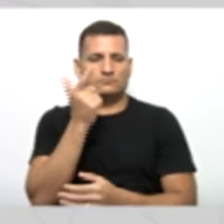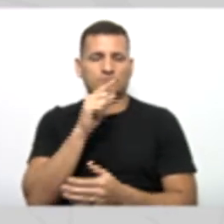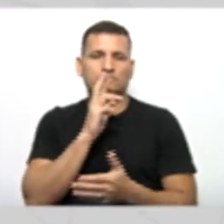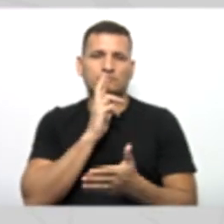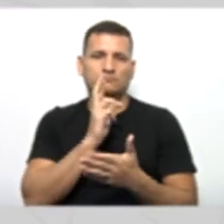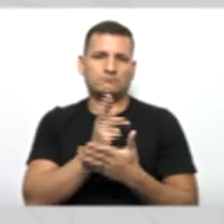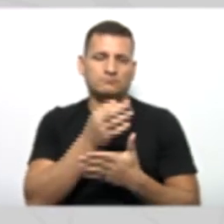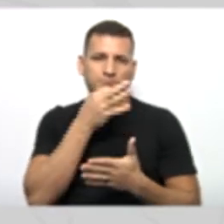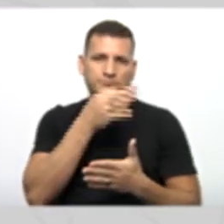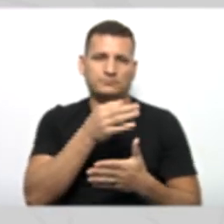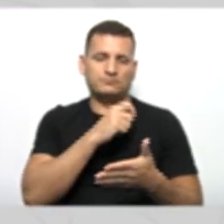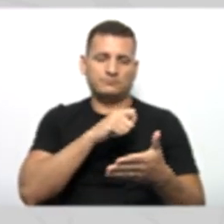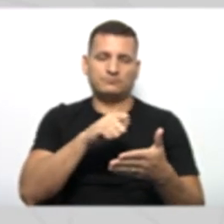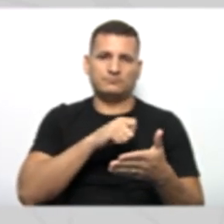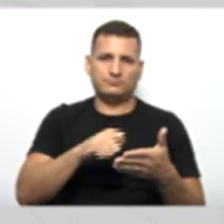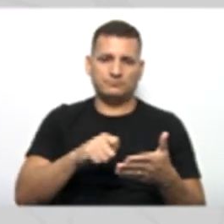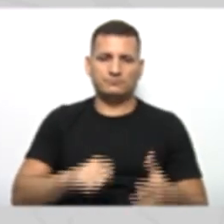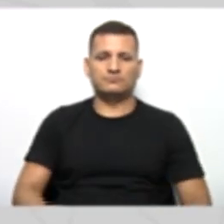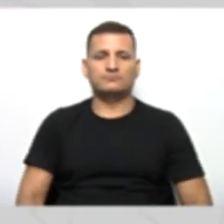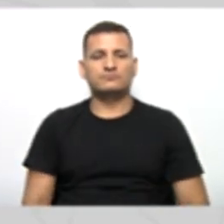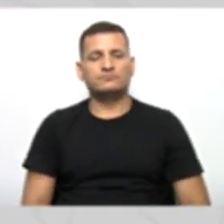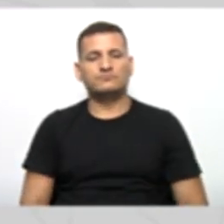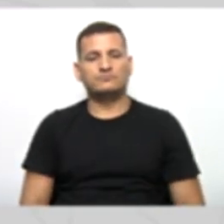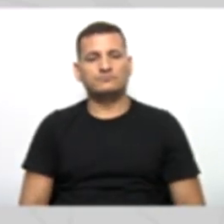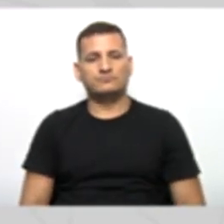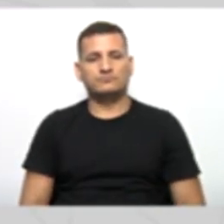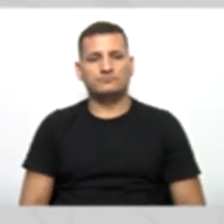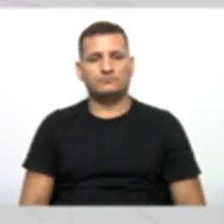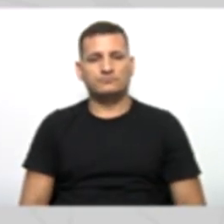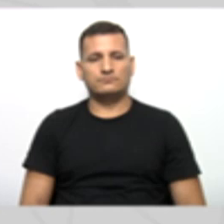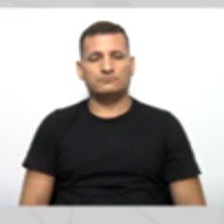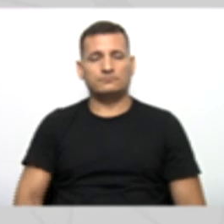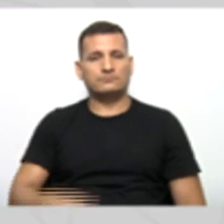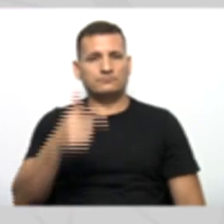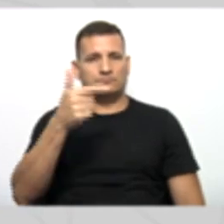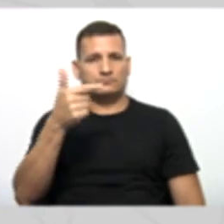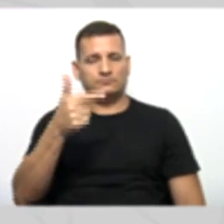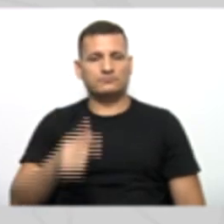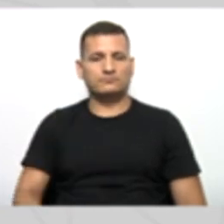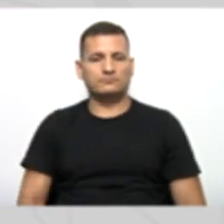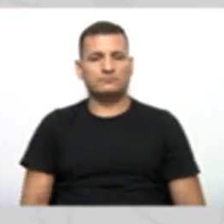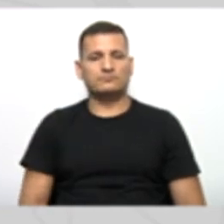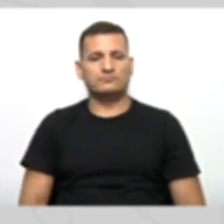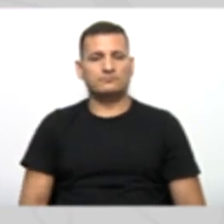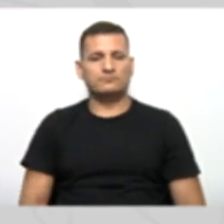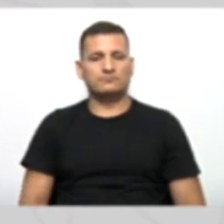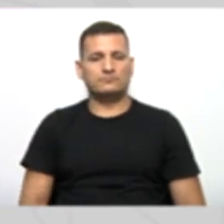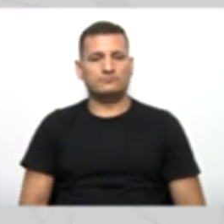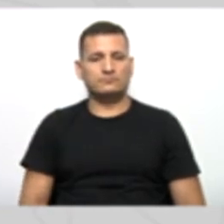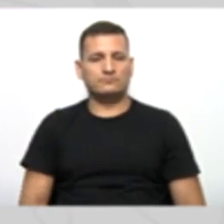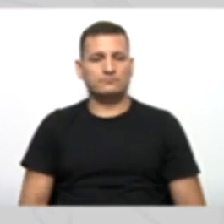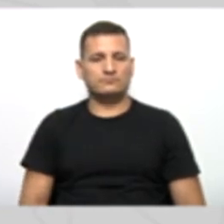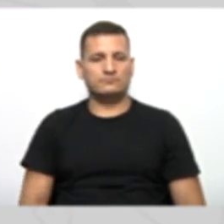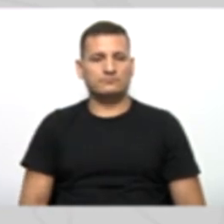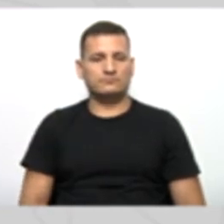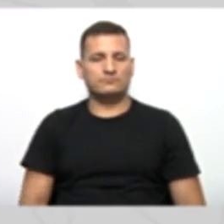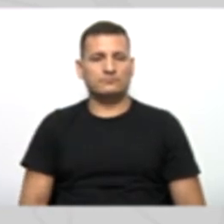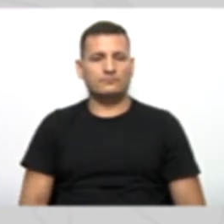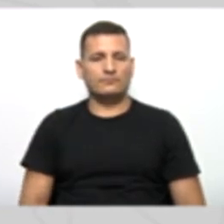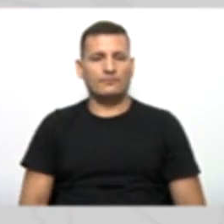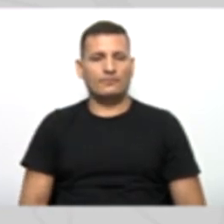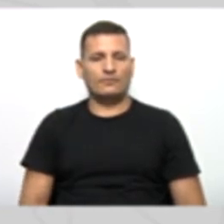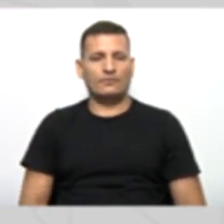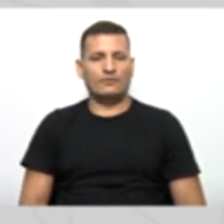próprias palavras, ok? Vamos lá. A 2, como a gente já passou para vocês aí, o